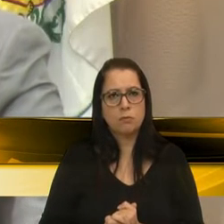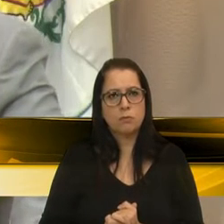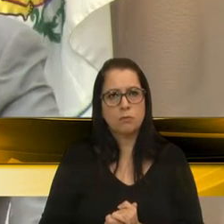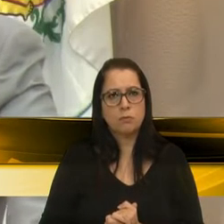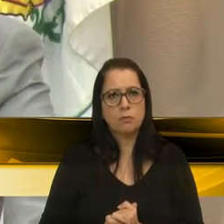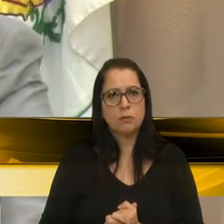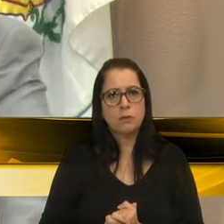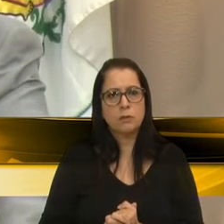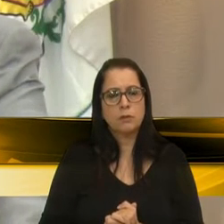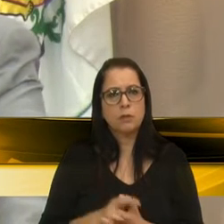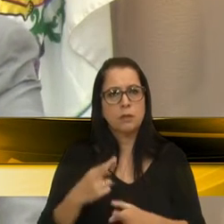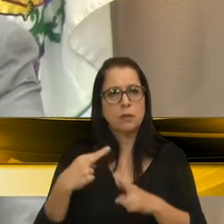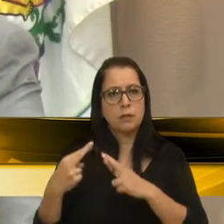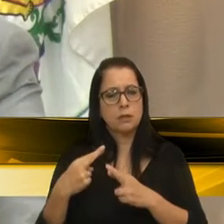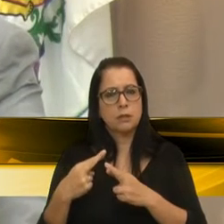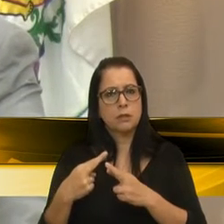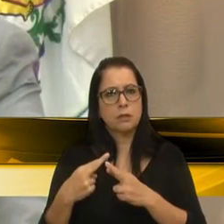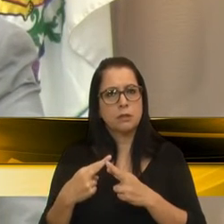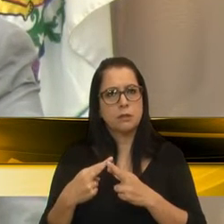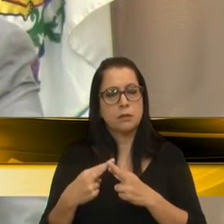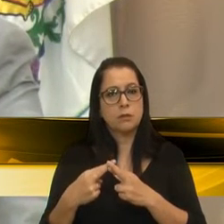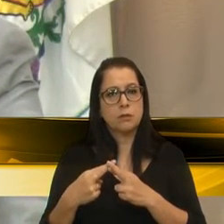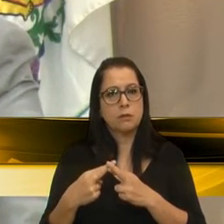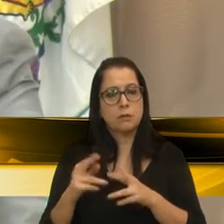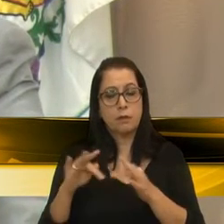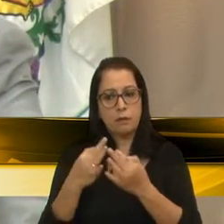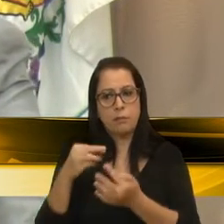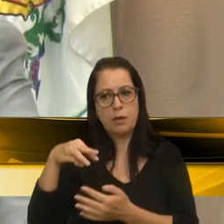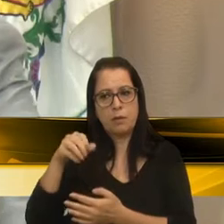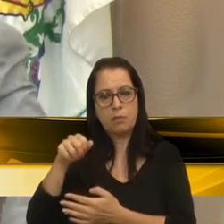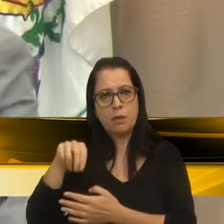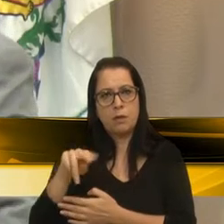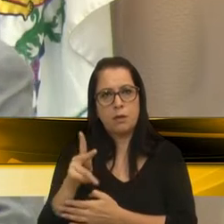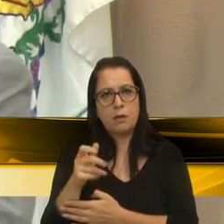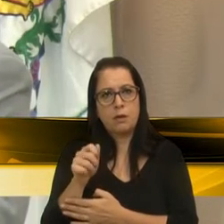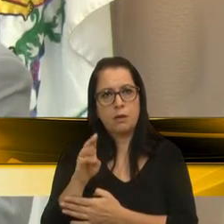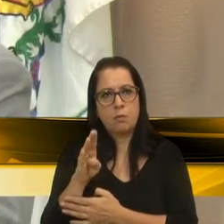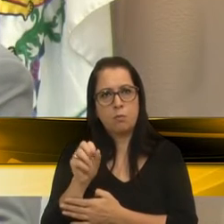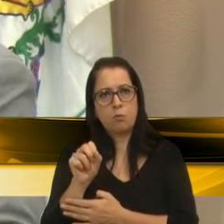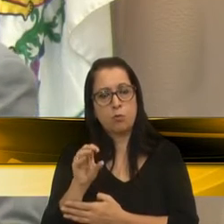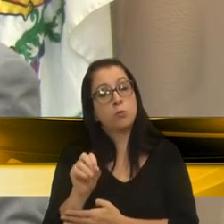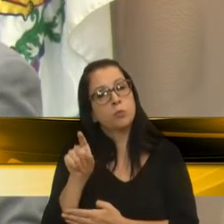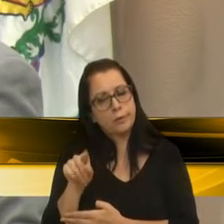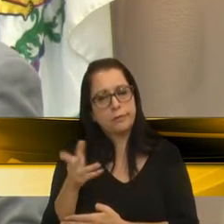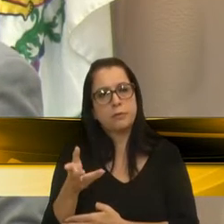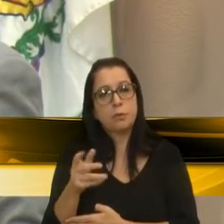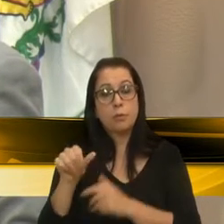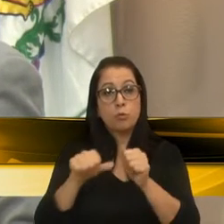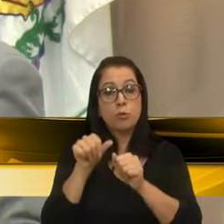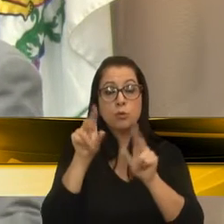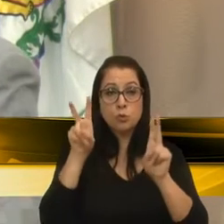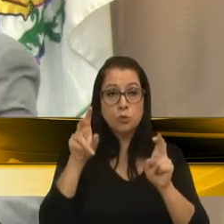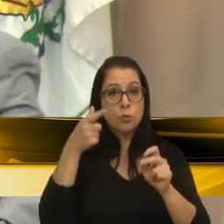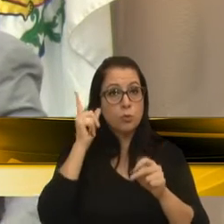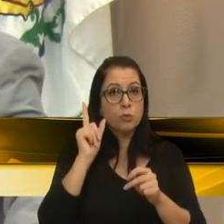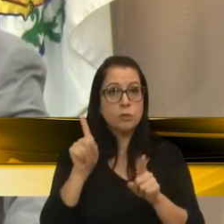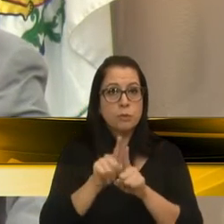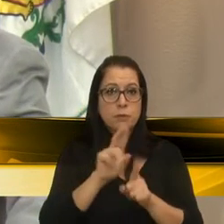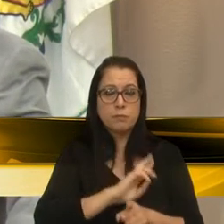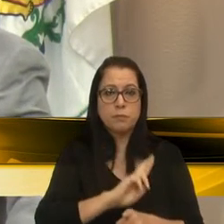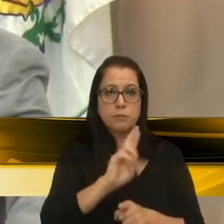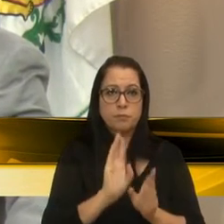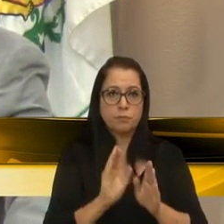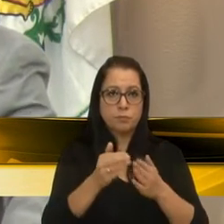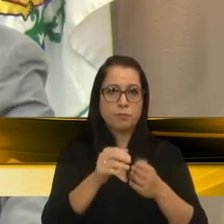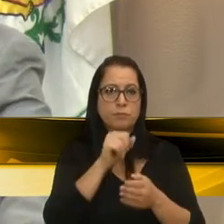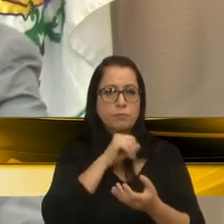Com relação ao caso Maia Bosco, era isso, senhor presidente. Só para, mudando de assunto agora, ontem estive representando a Comissão